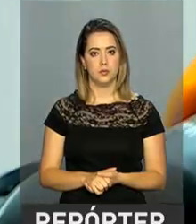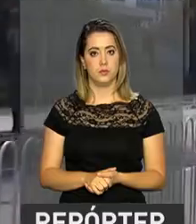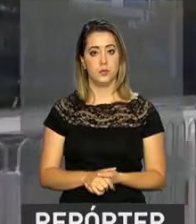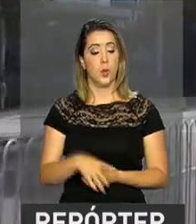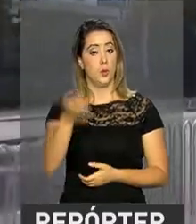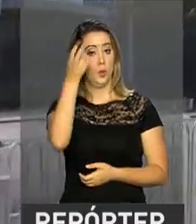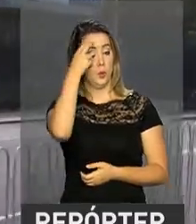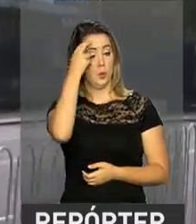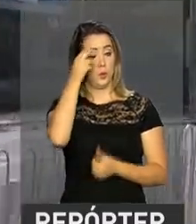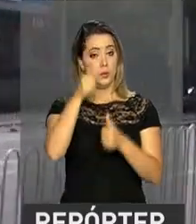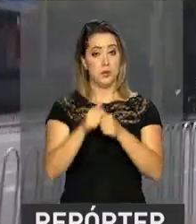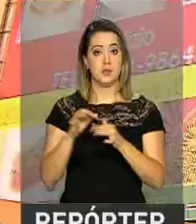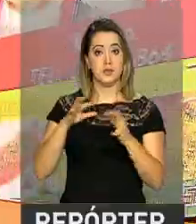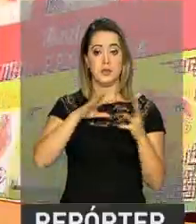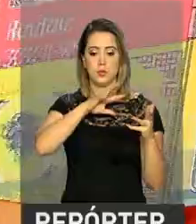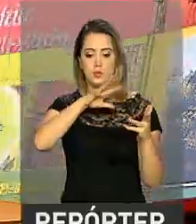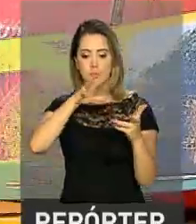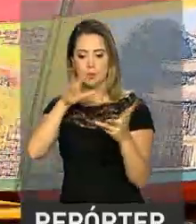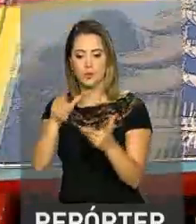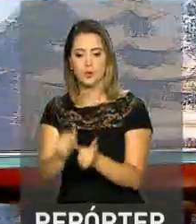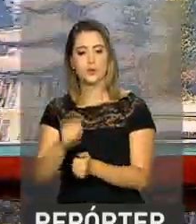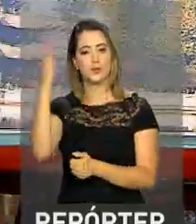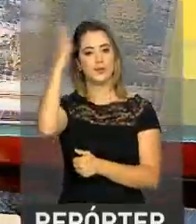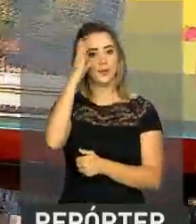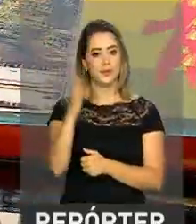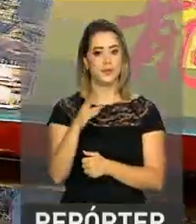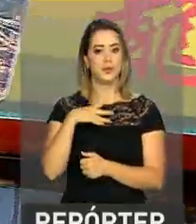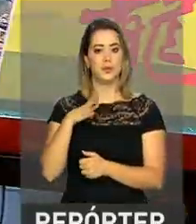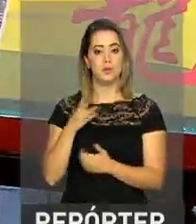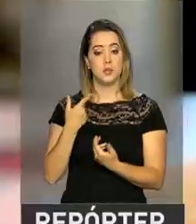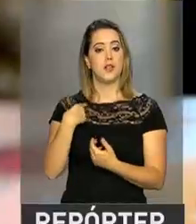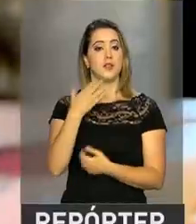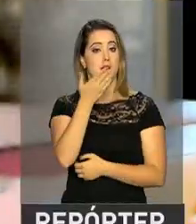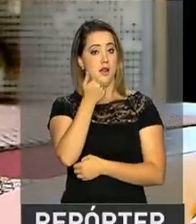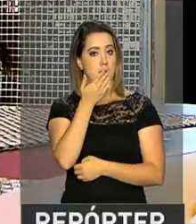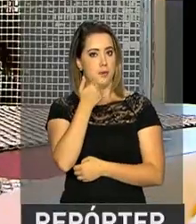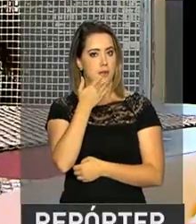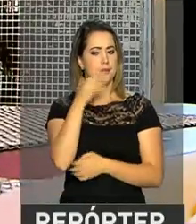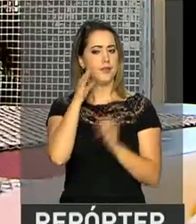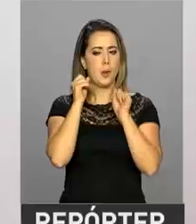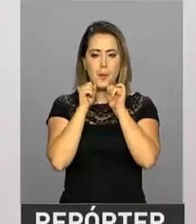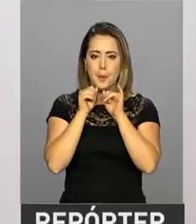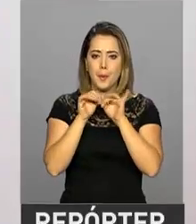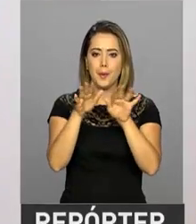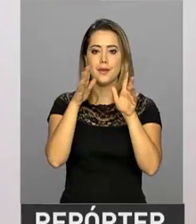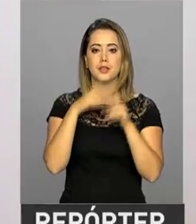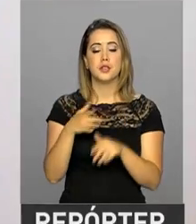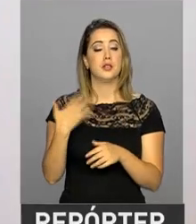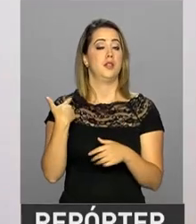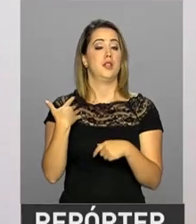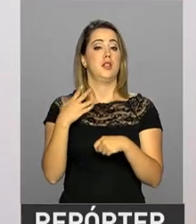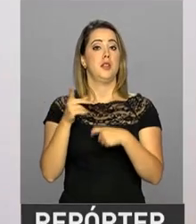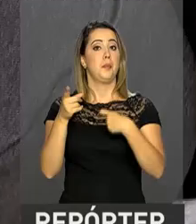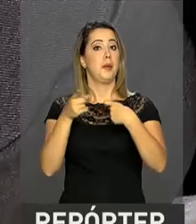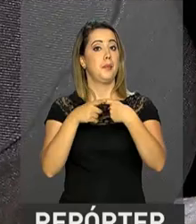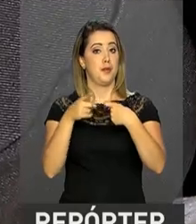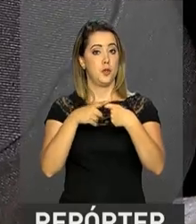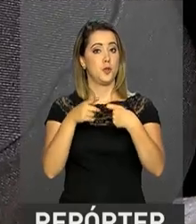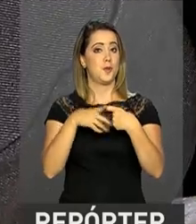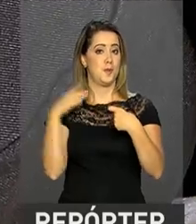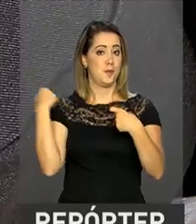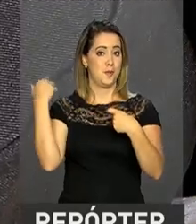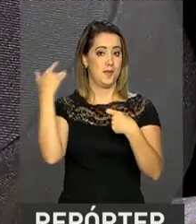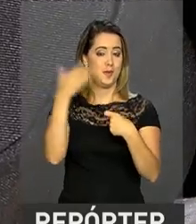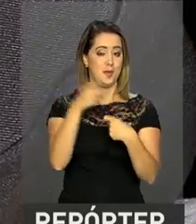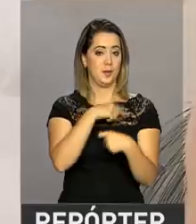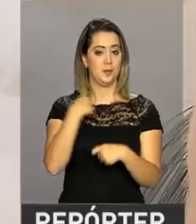Cultura que está por todo o mundo. No Brasil, se a culinária é bem difundida, a medicina tradicional chinesa ganha